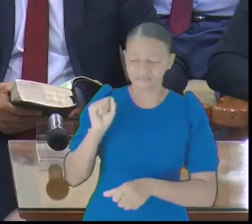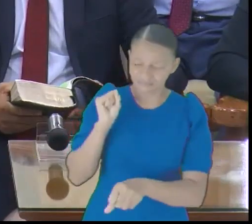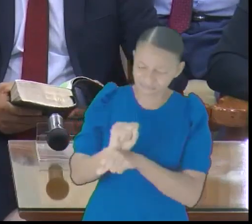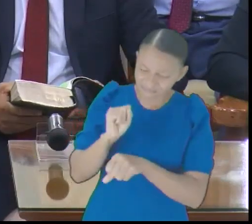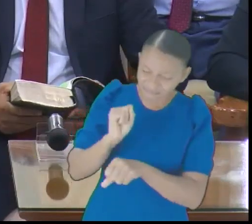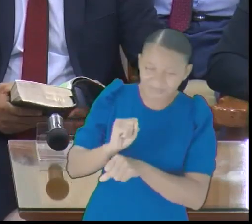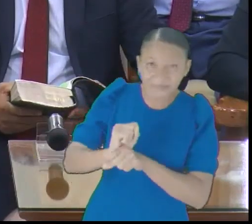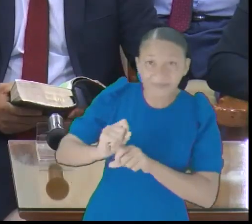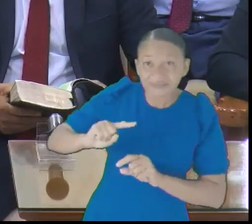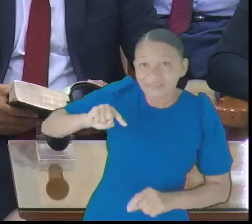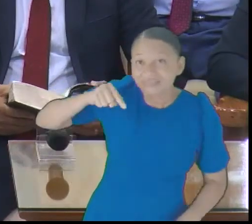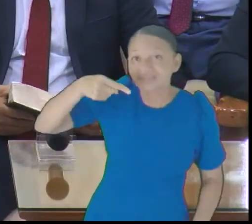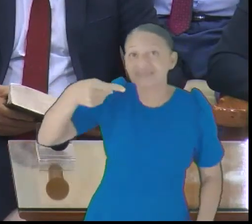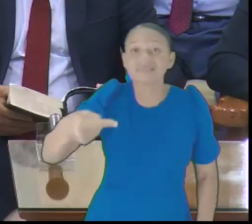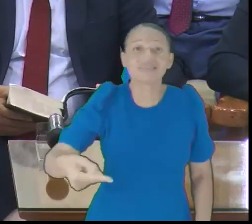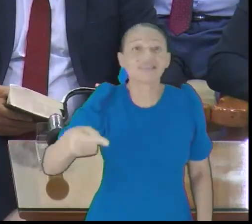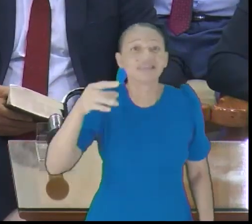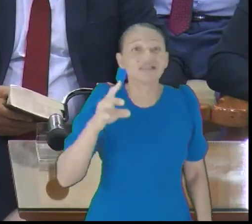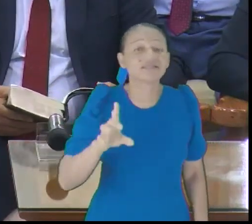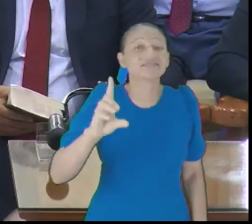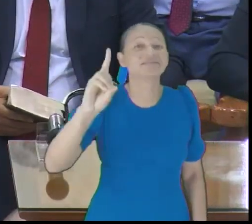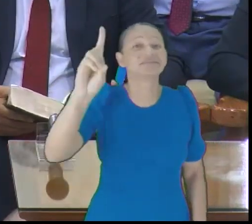Espere pelo depois.